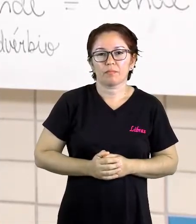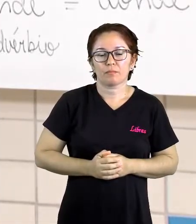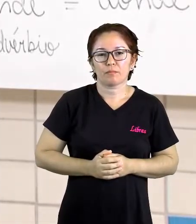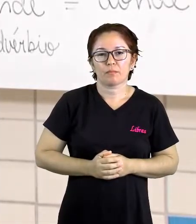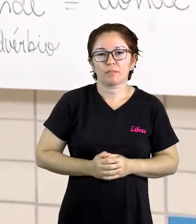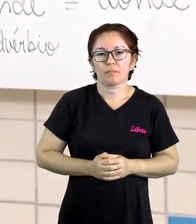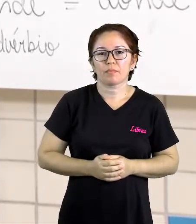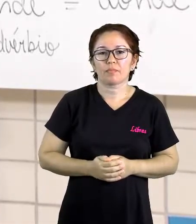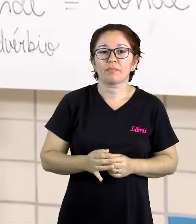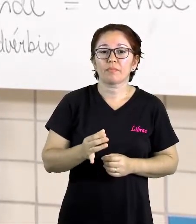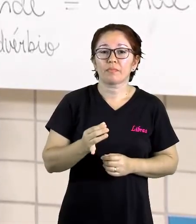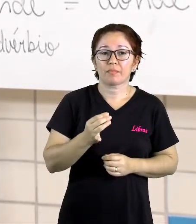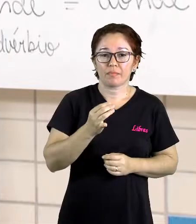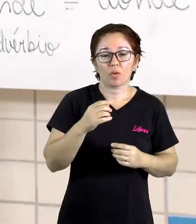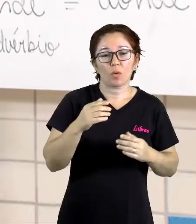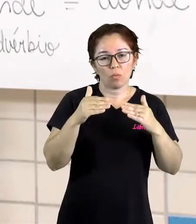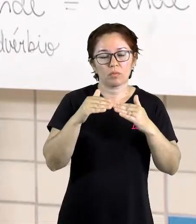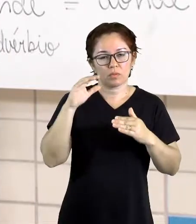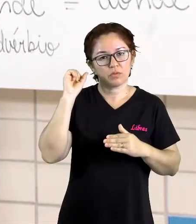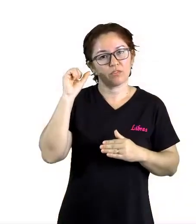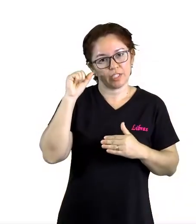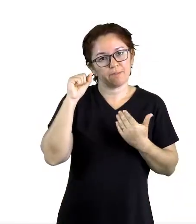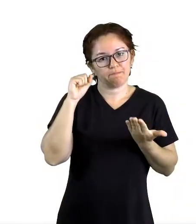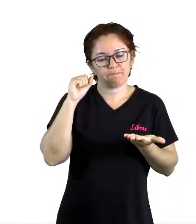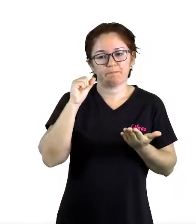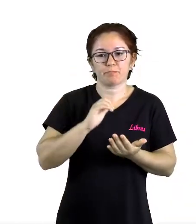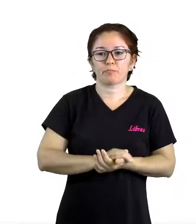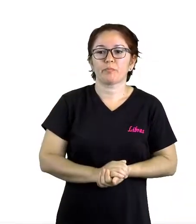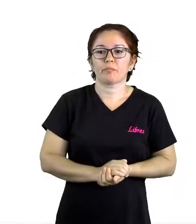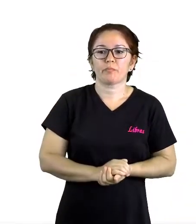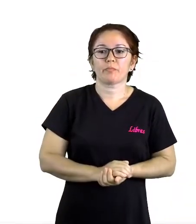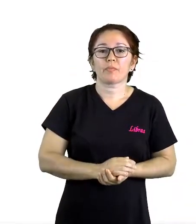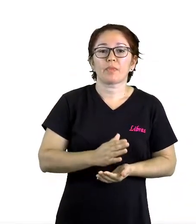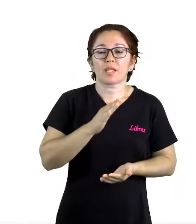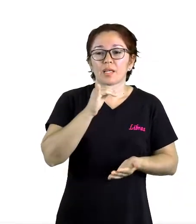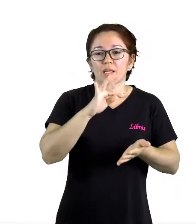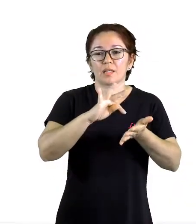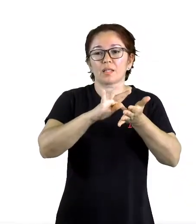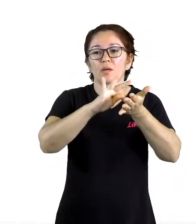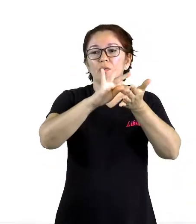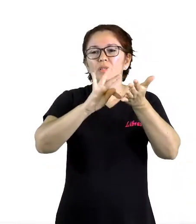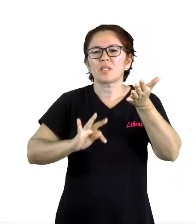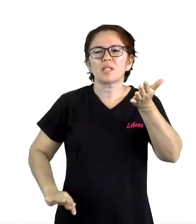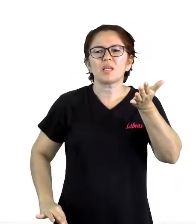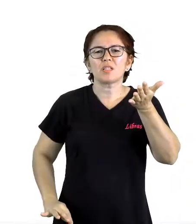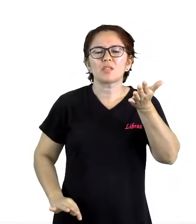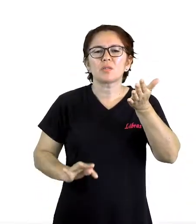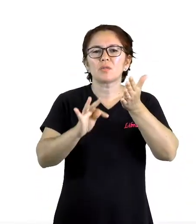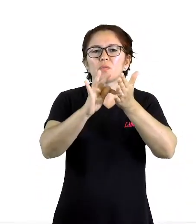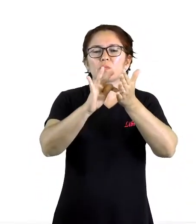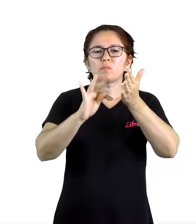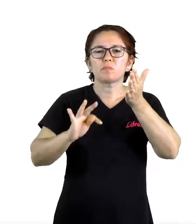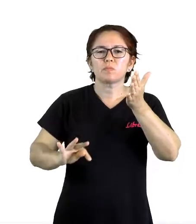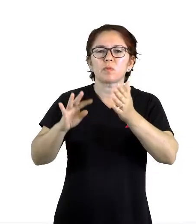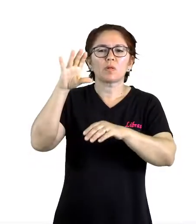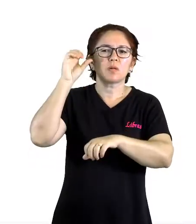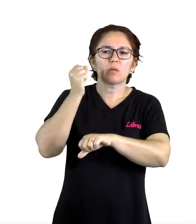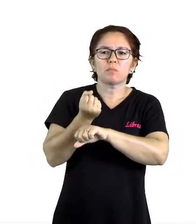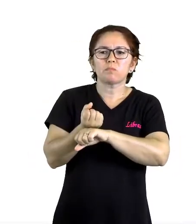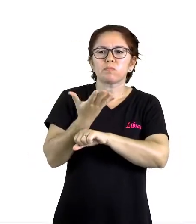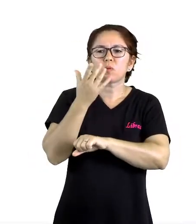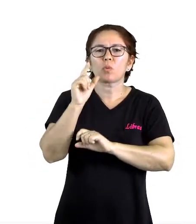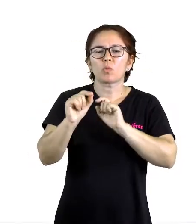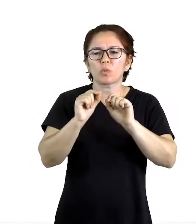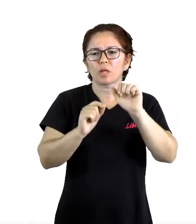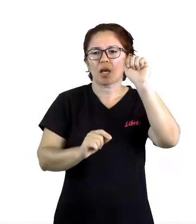os podcasts são definidos como um programa de TV, um programa de rádio, um site na internet